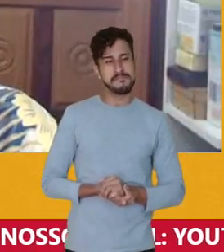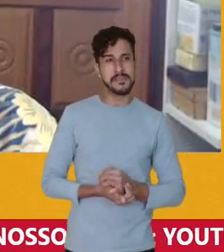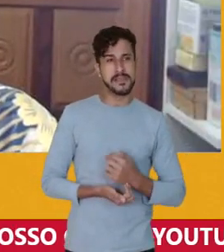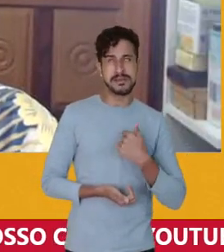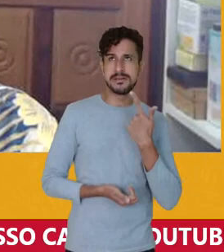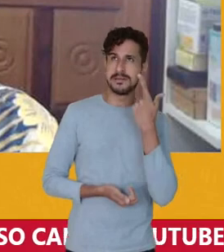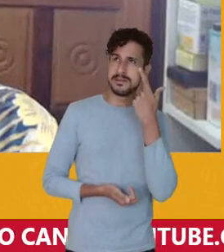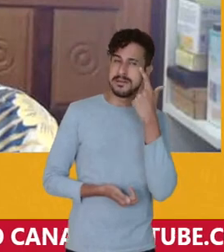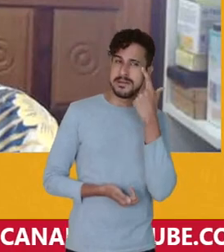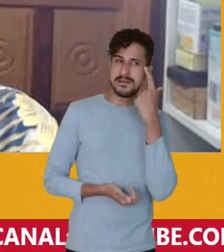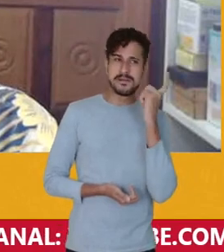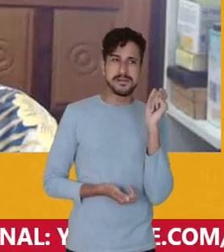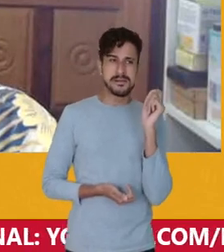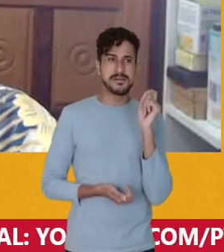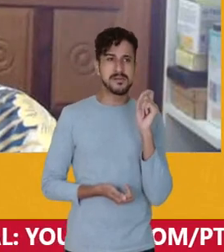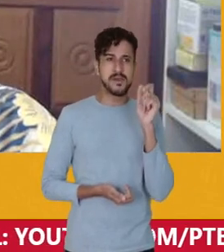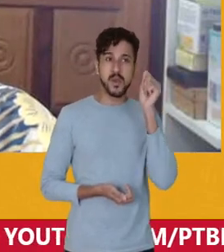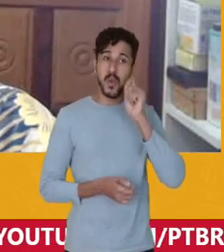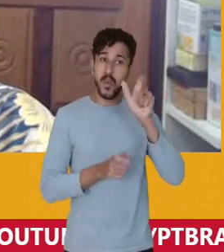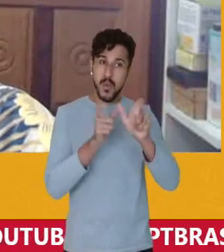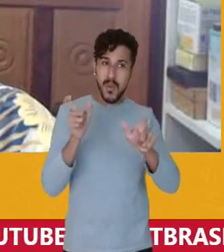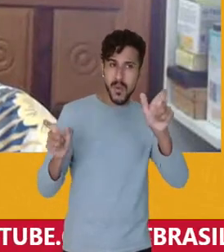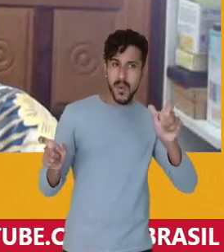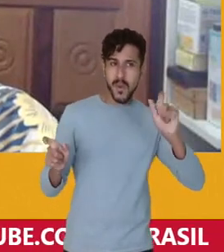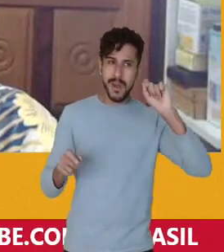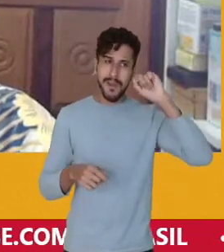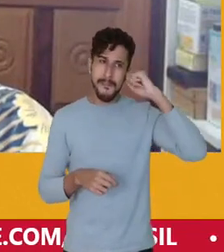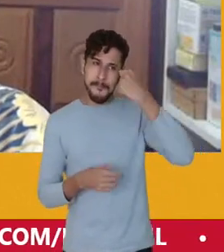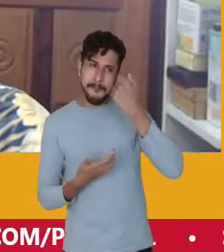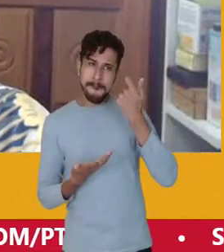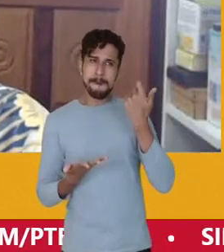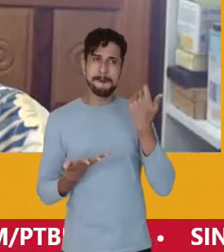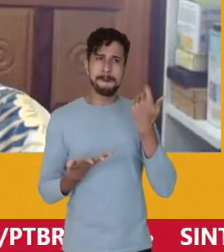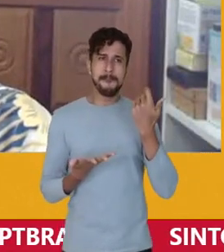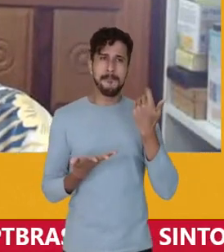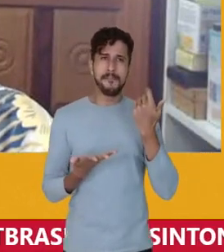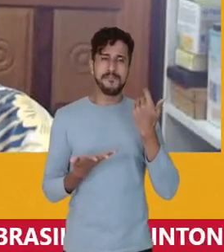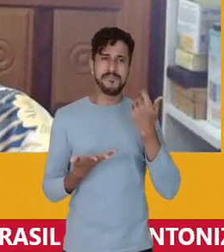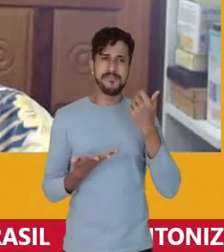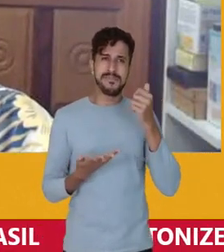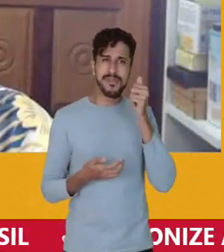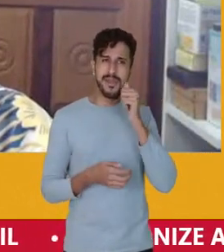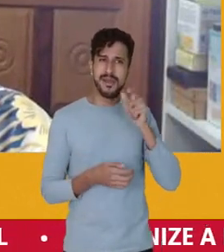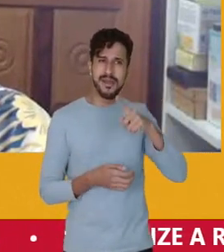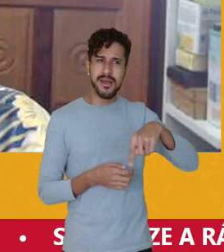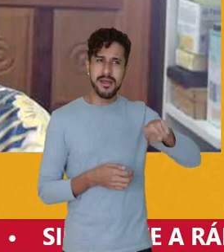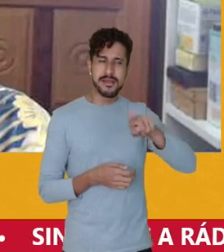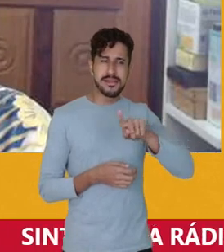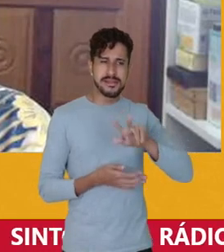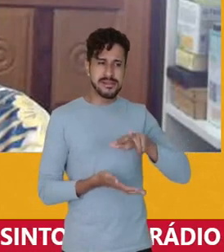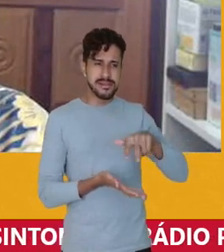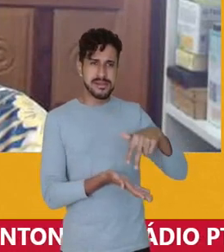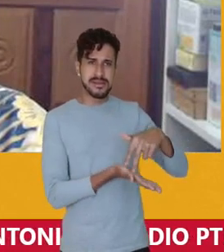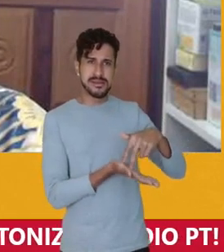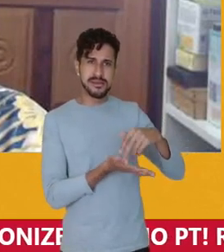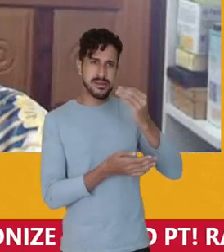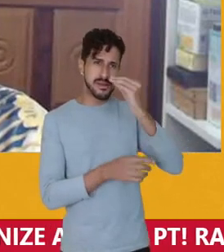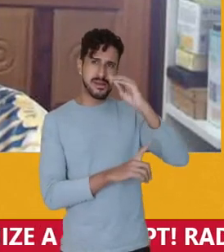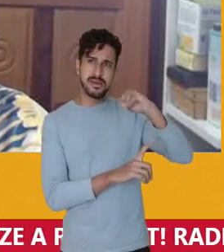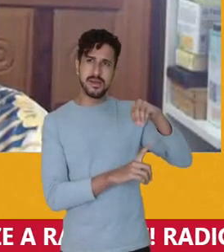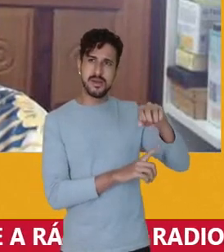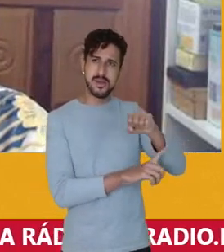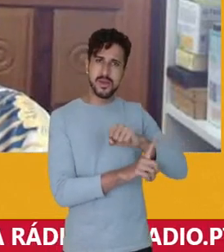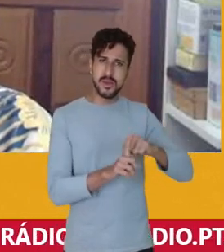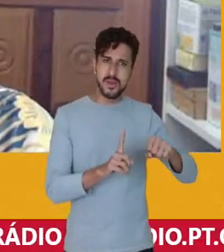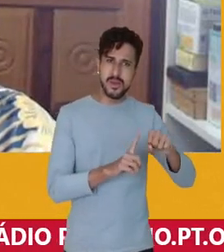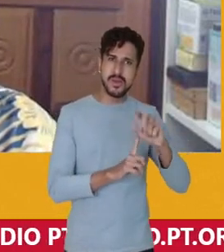que as mulheres negras, elas retiraram a si mesmas desse lugar de invisibilidade social,